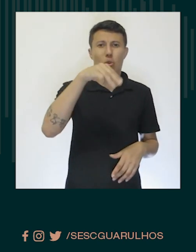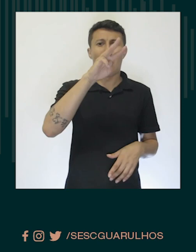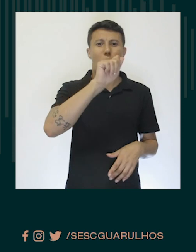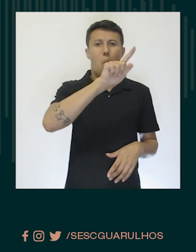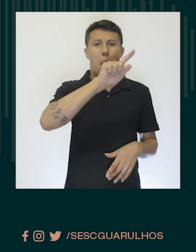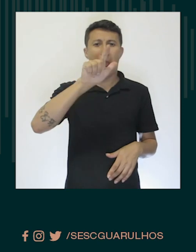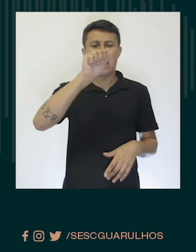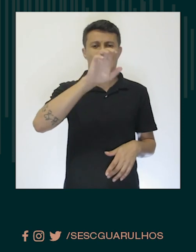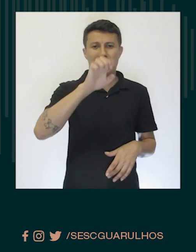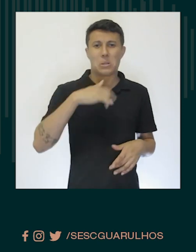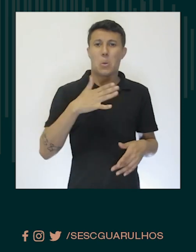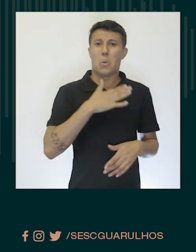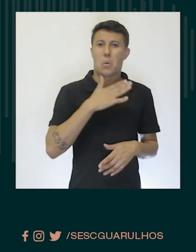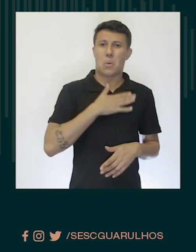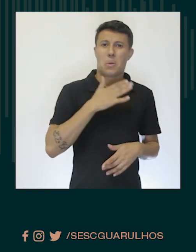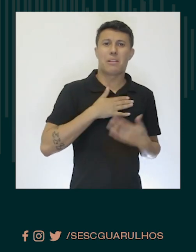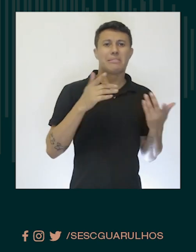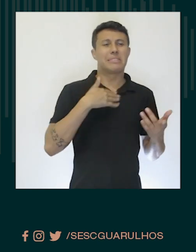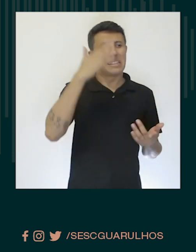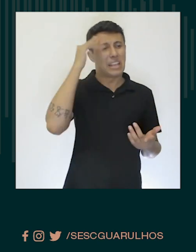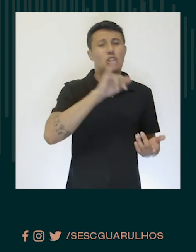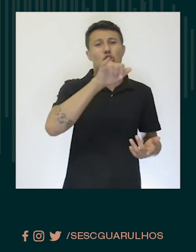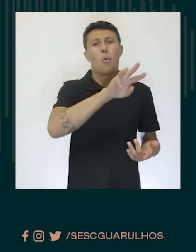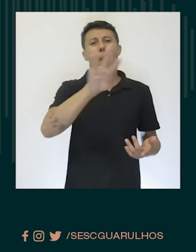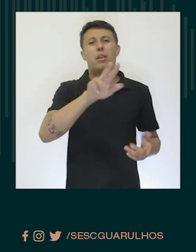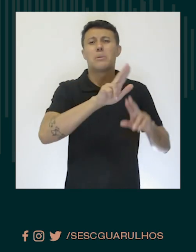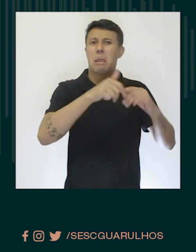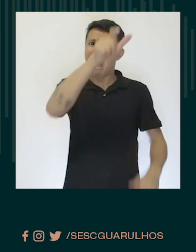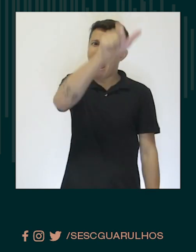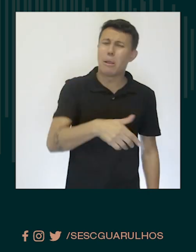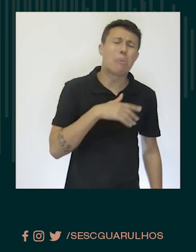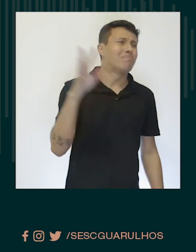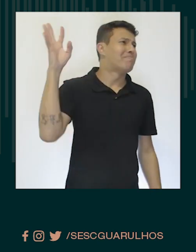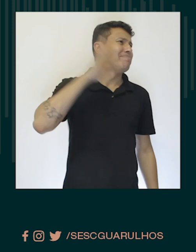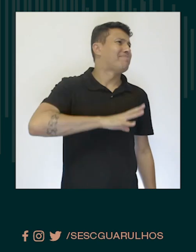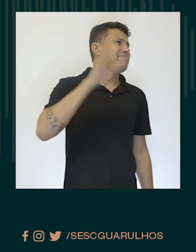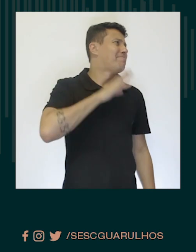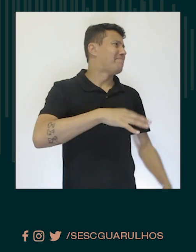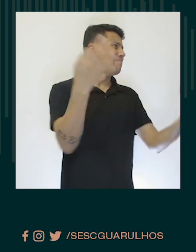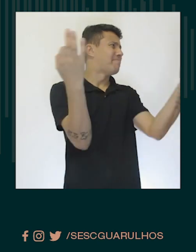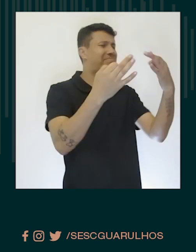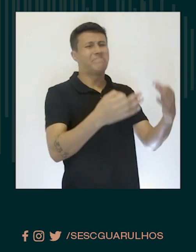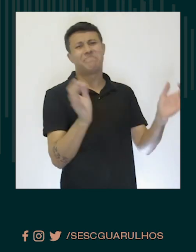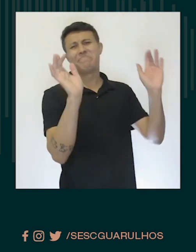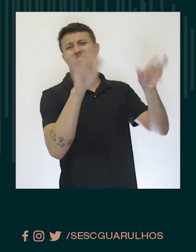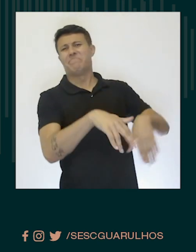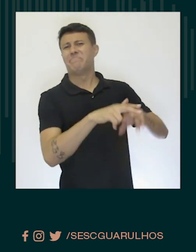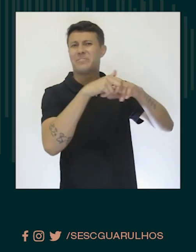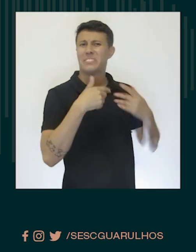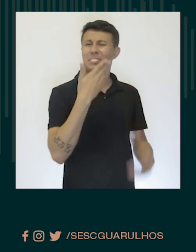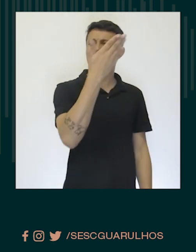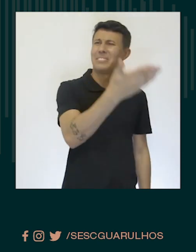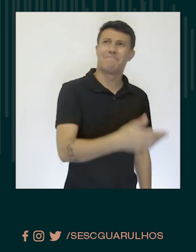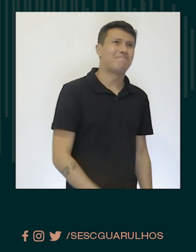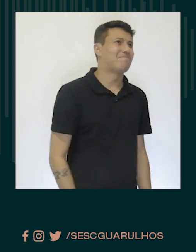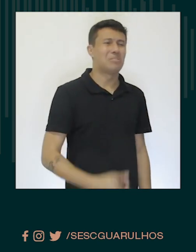Wallace, velho. O bicho é louco. O bicho é louco. Ele é da hora demais. Sei lá. John Wallace,